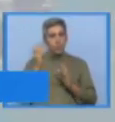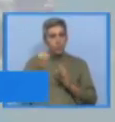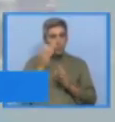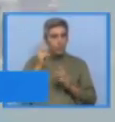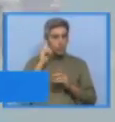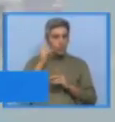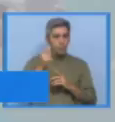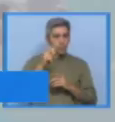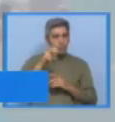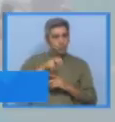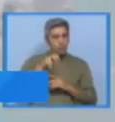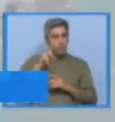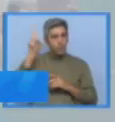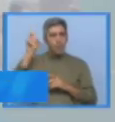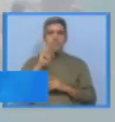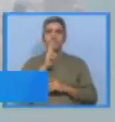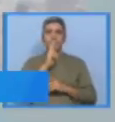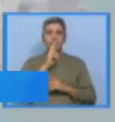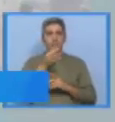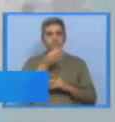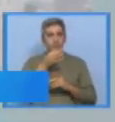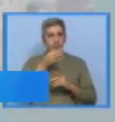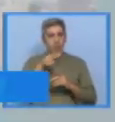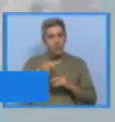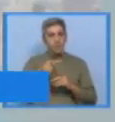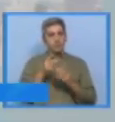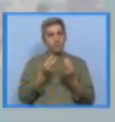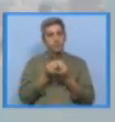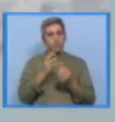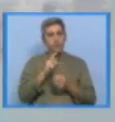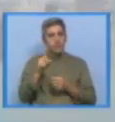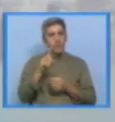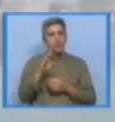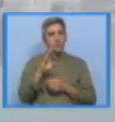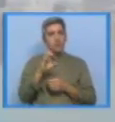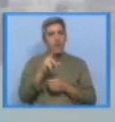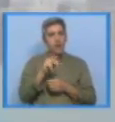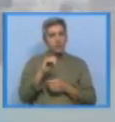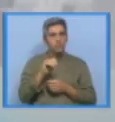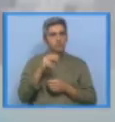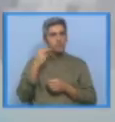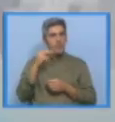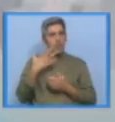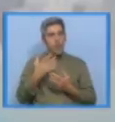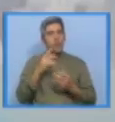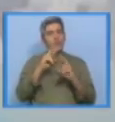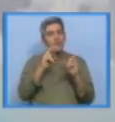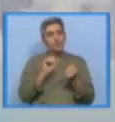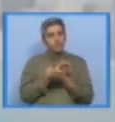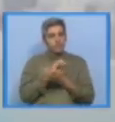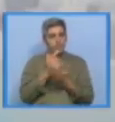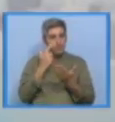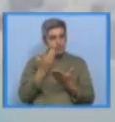em Fátima, e sobre ela iremos conversar dentro de instantes com José Carlos Seabra Pereira. Para já, ficamos com os temas da